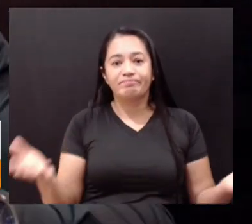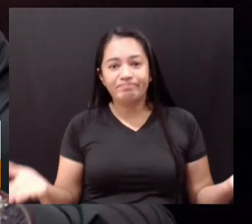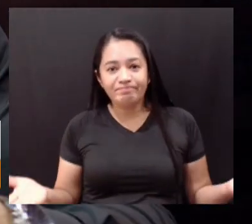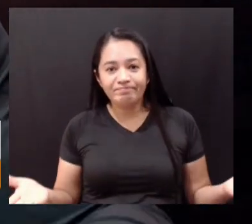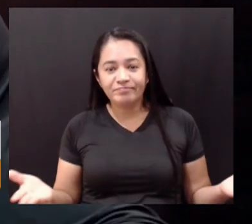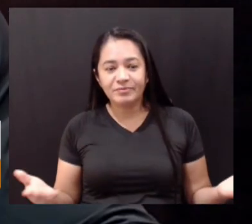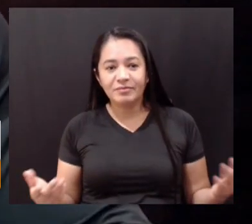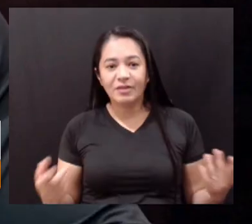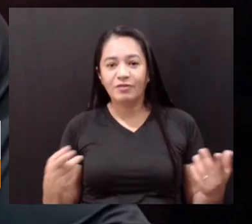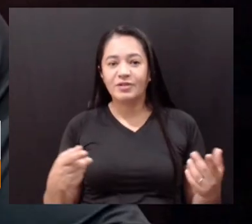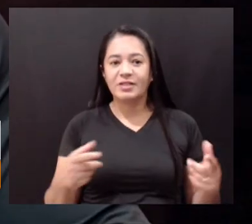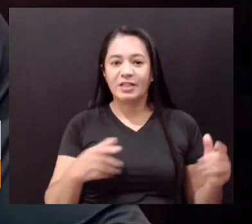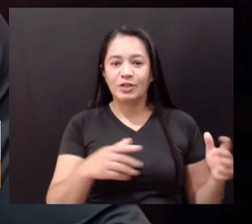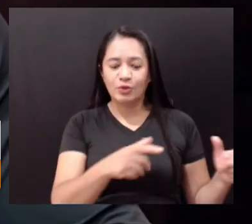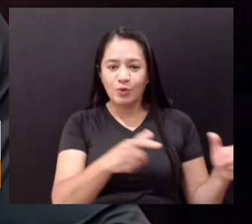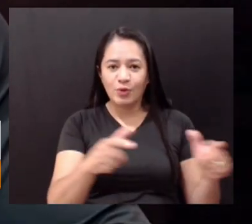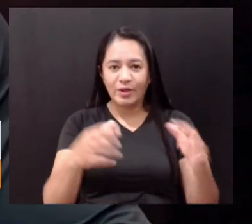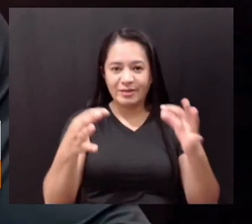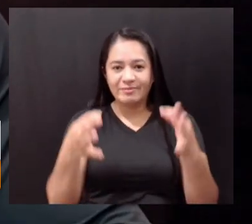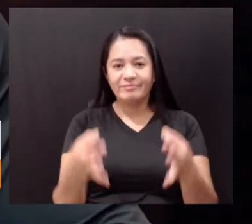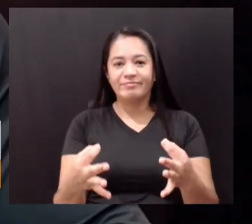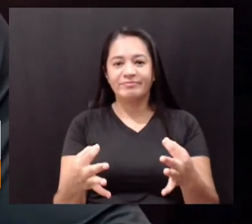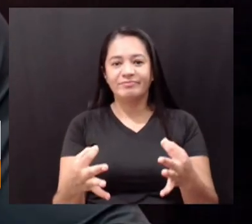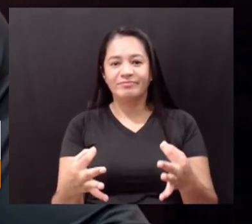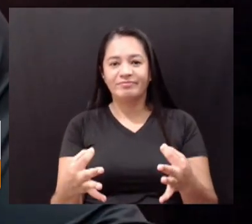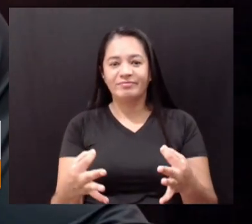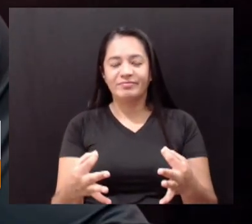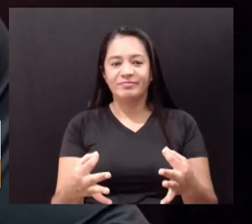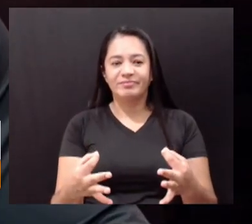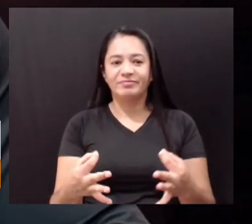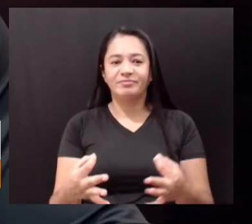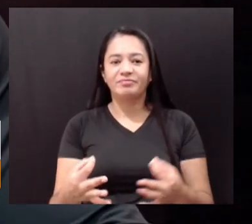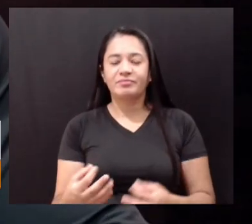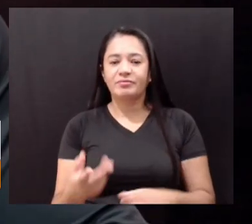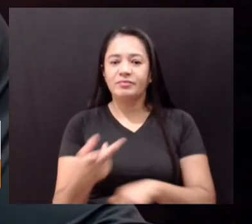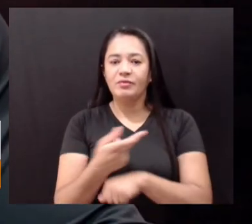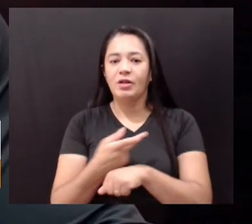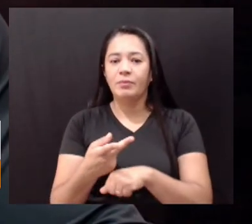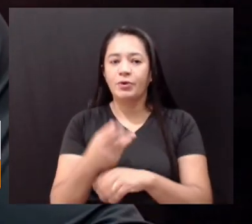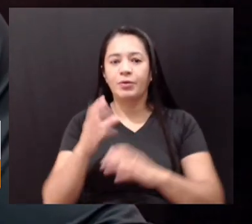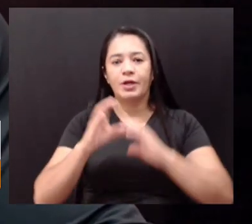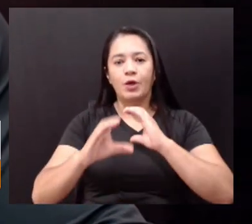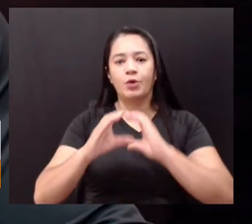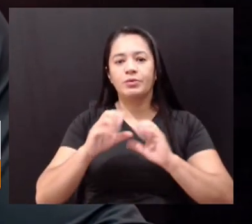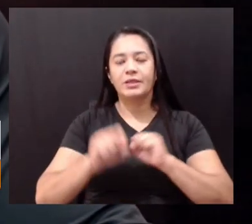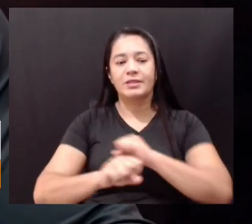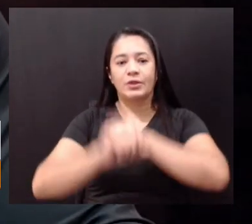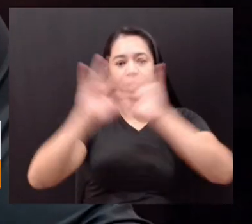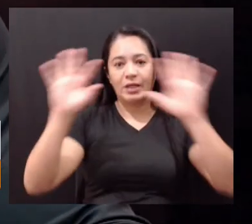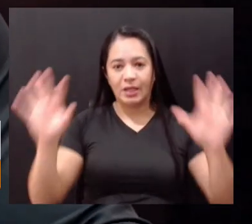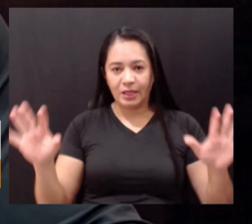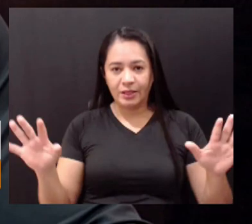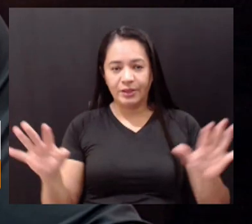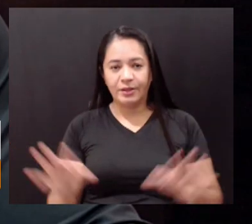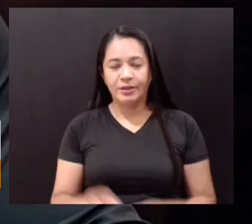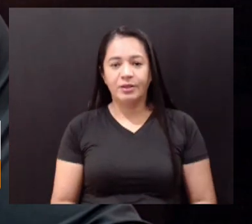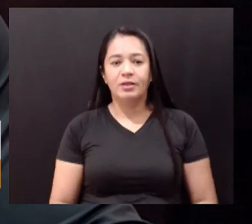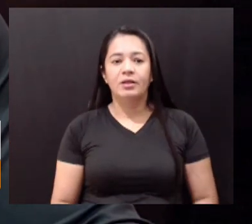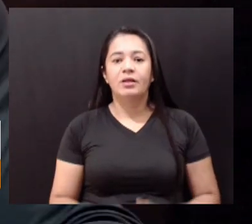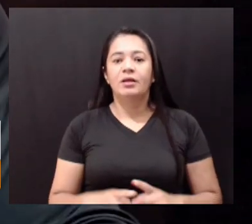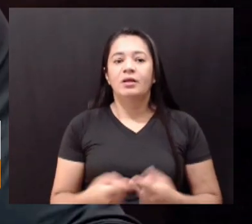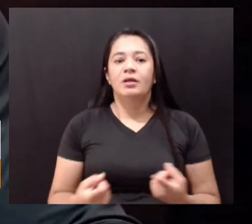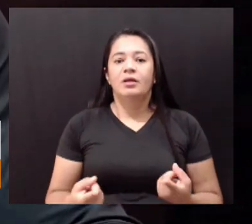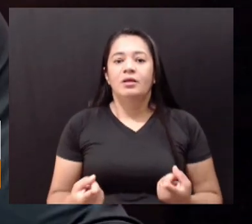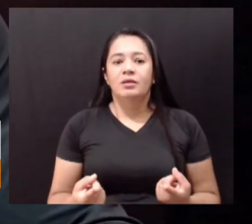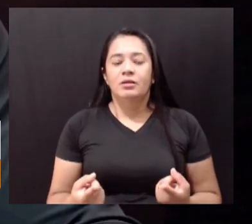de excelência. Então, acho que procurar ter a comunicação clara e fluida dentro da organização, mas mais do que isso, você também